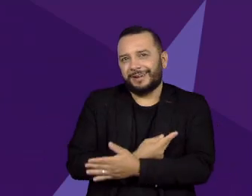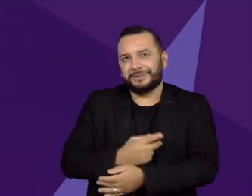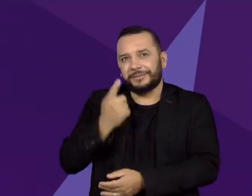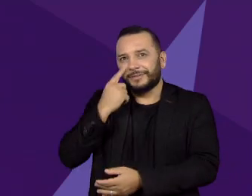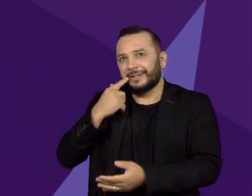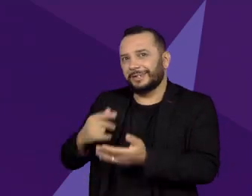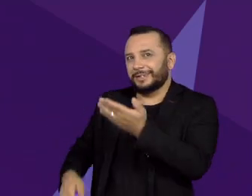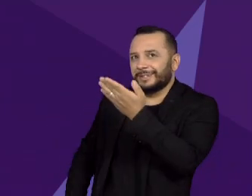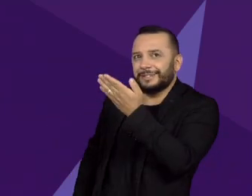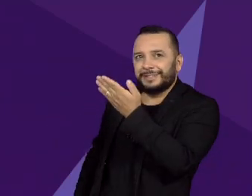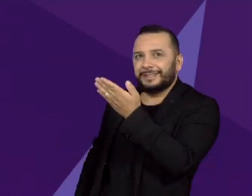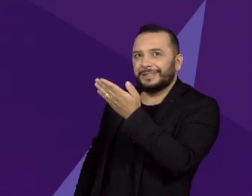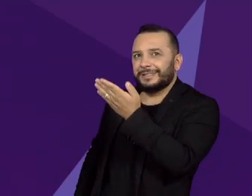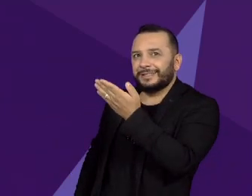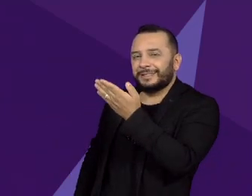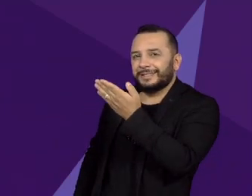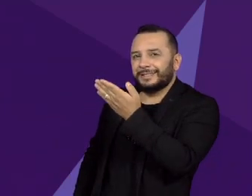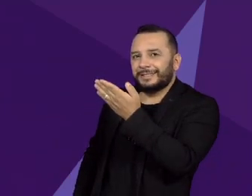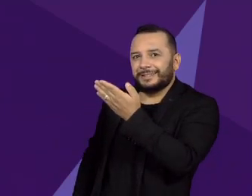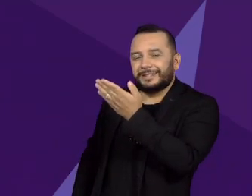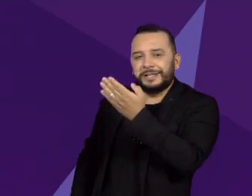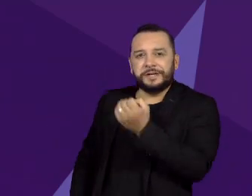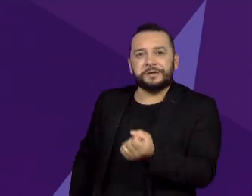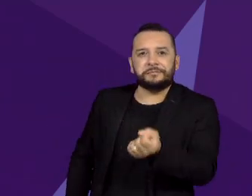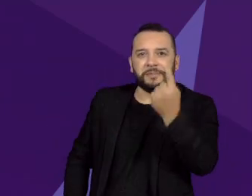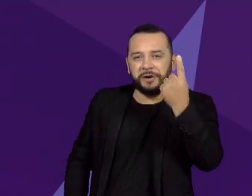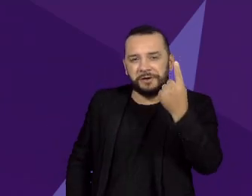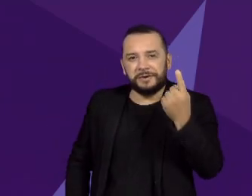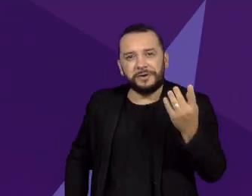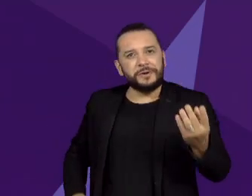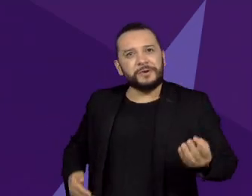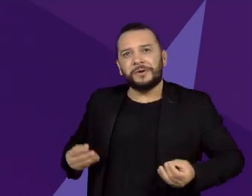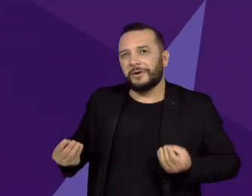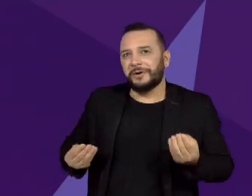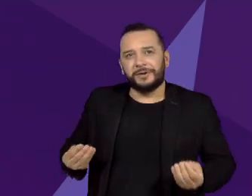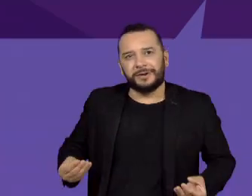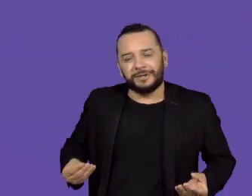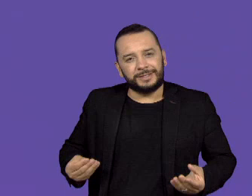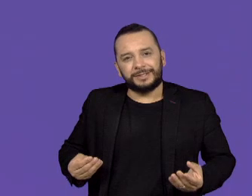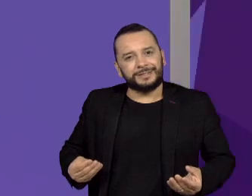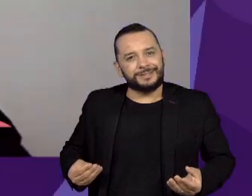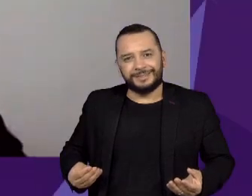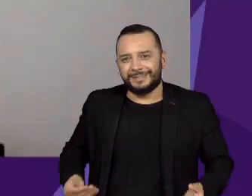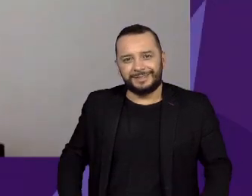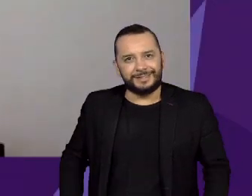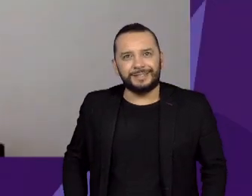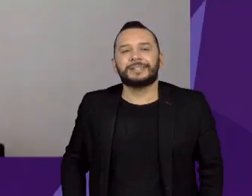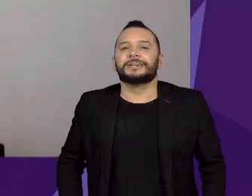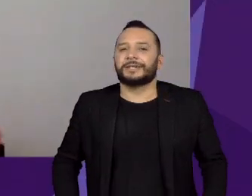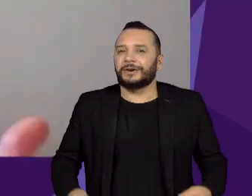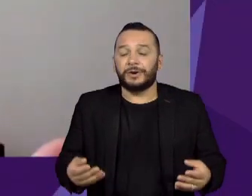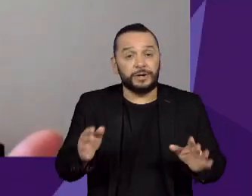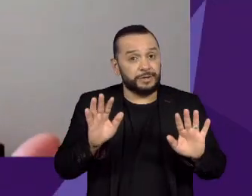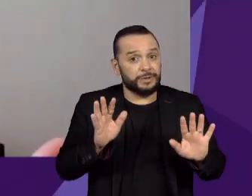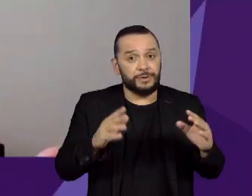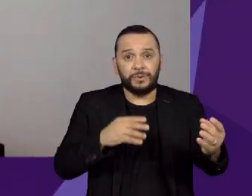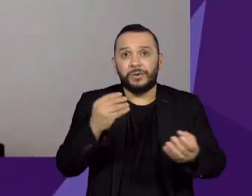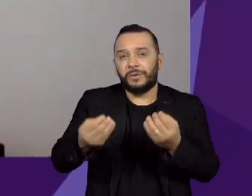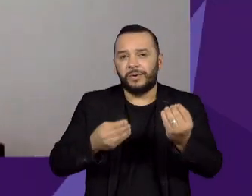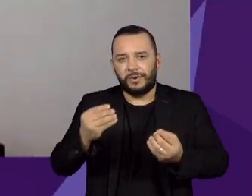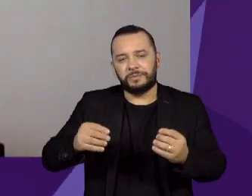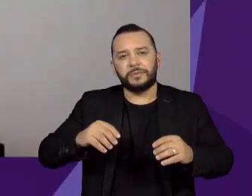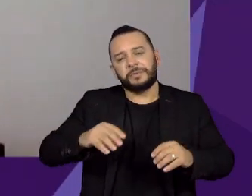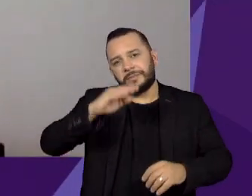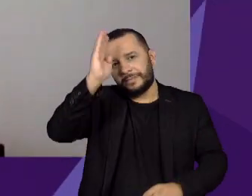Brasil. Isso existe não. E tem filho da... Como é que você reconstrói um